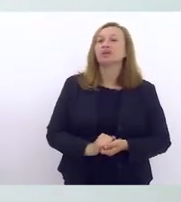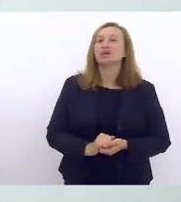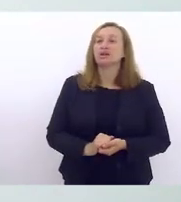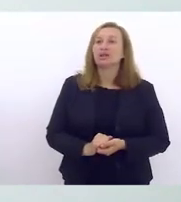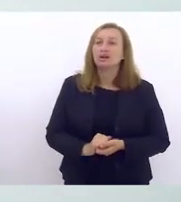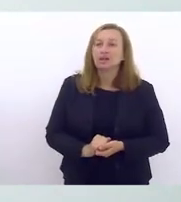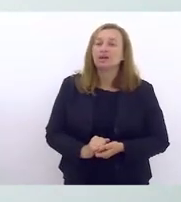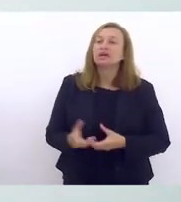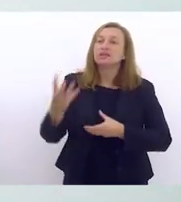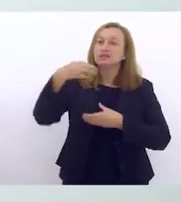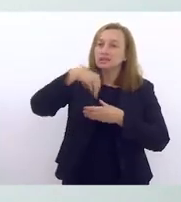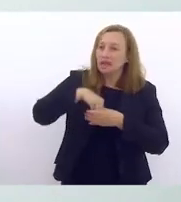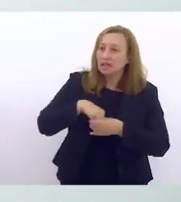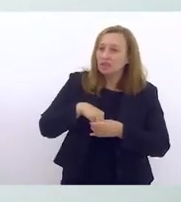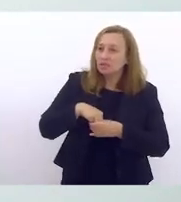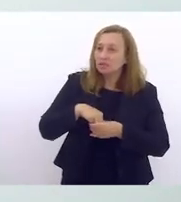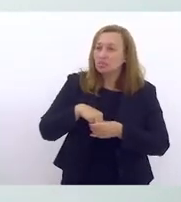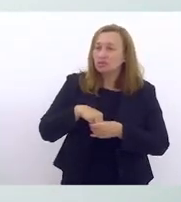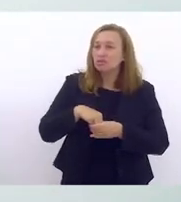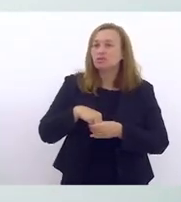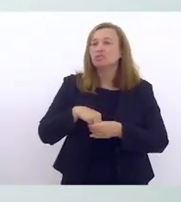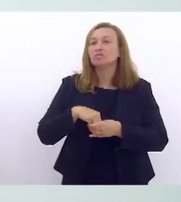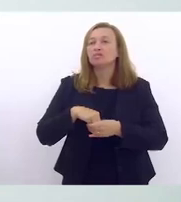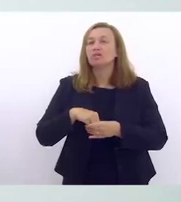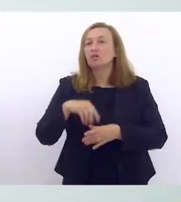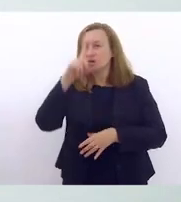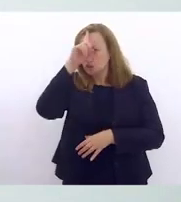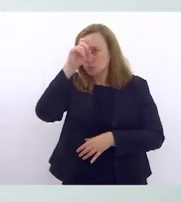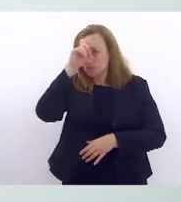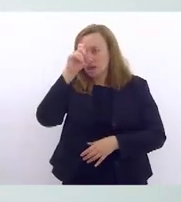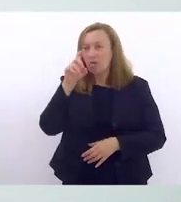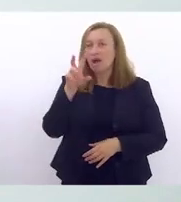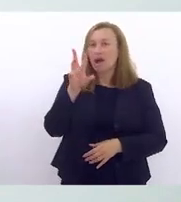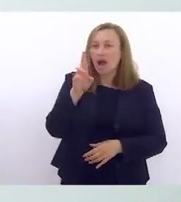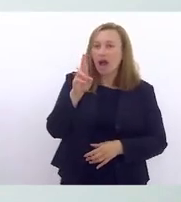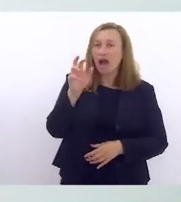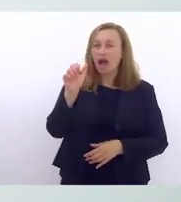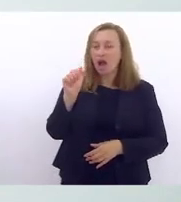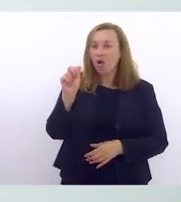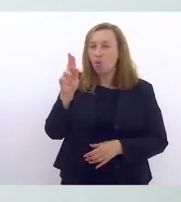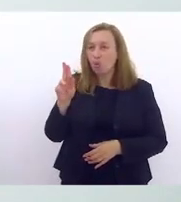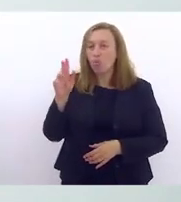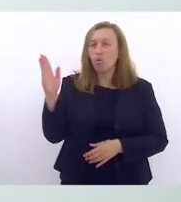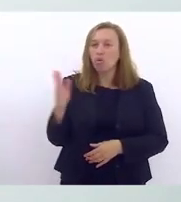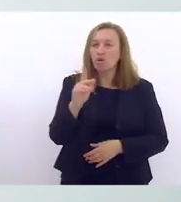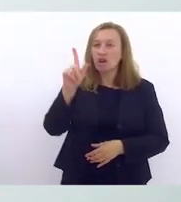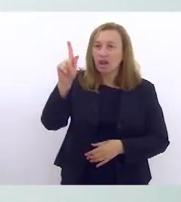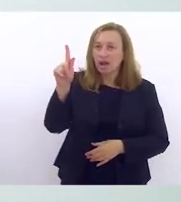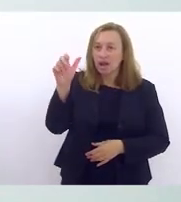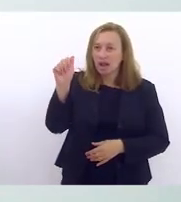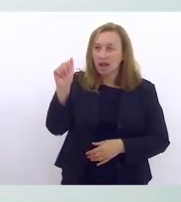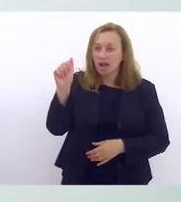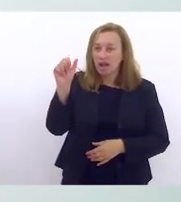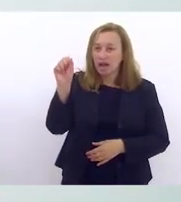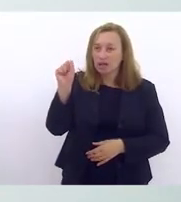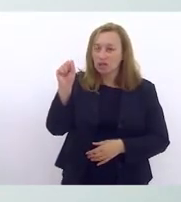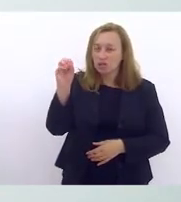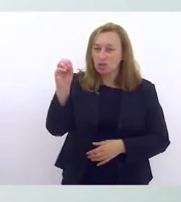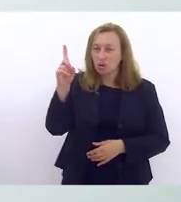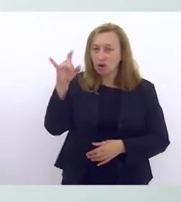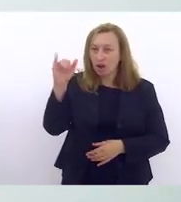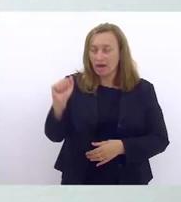de Acari, num dos piores IDHs da cidade, num território